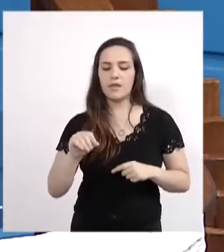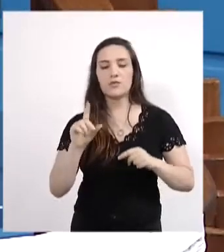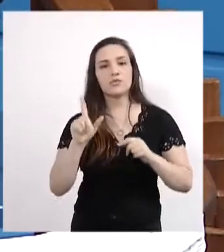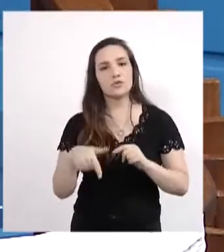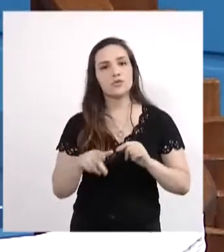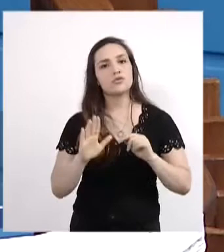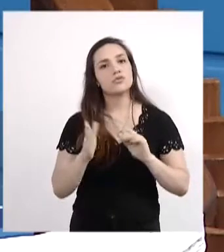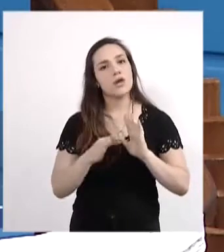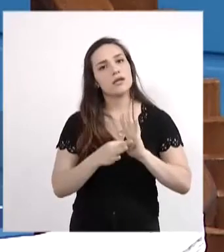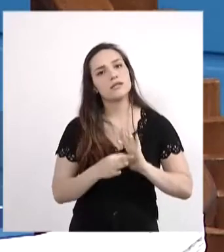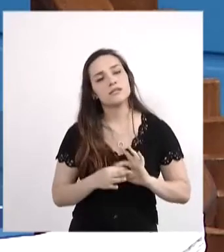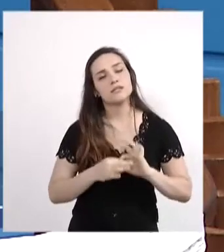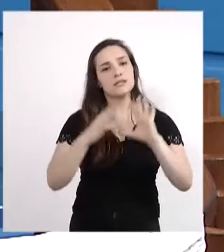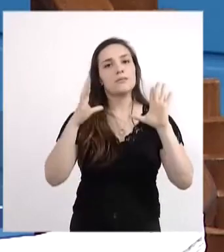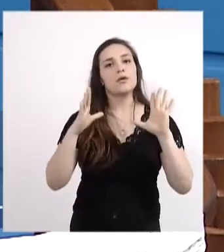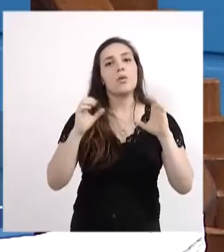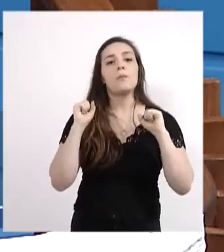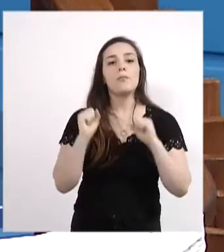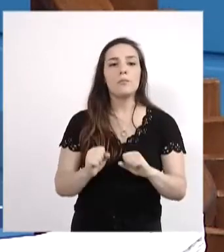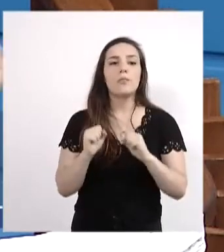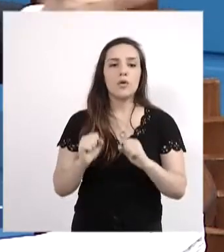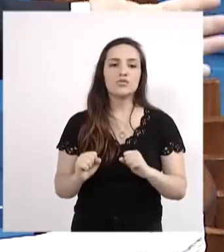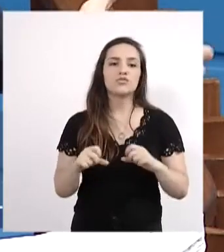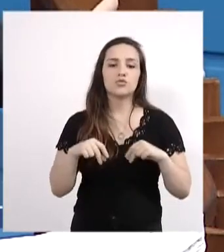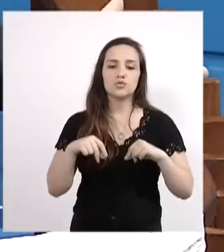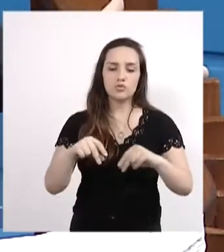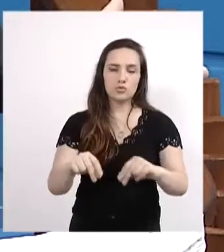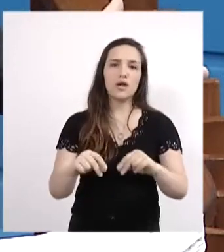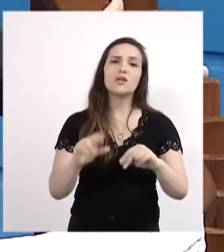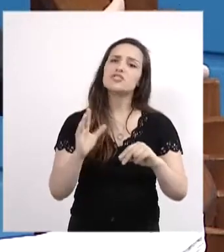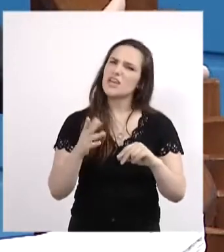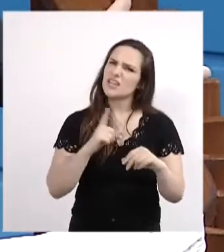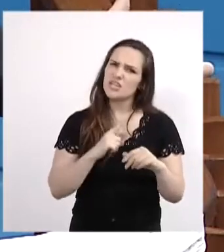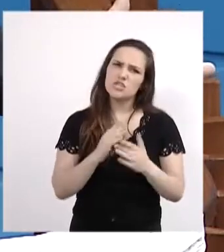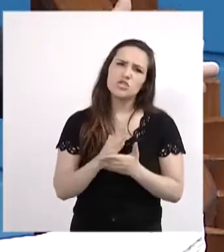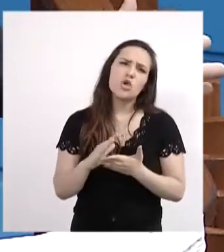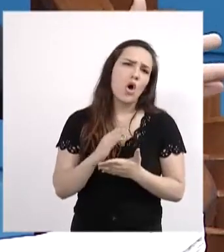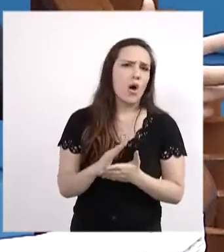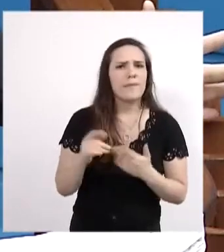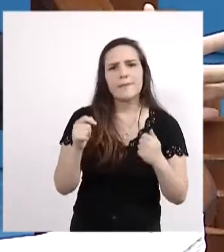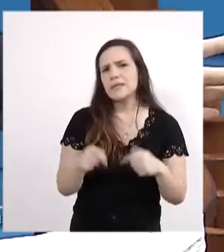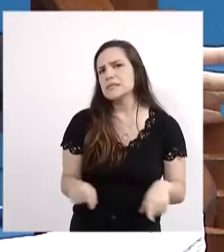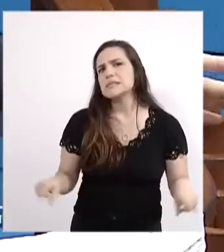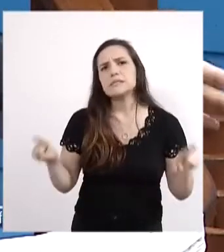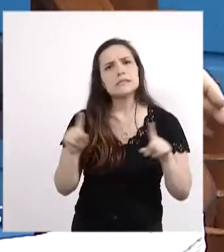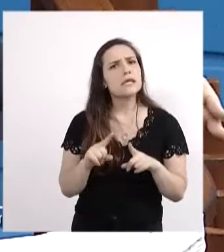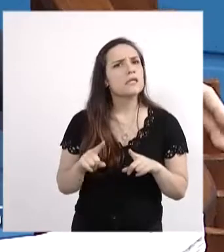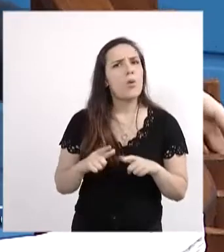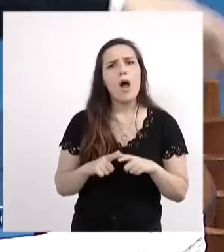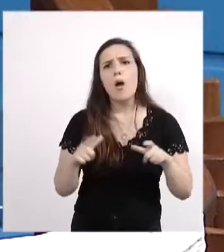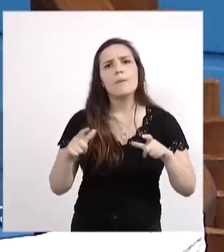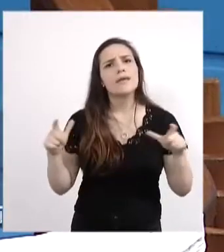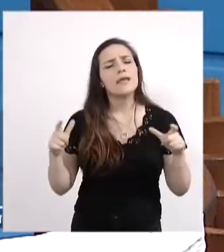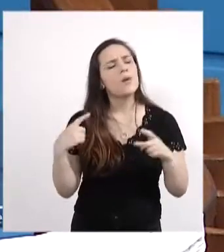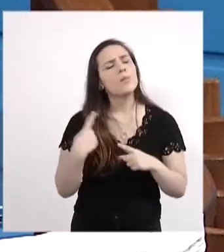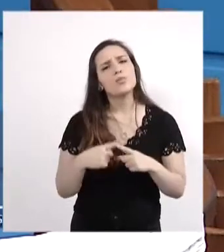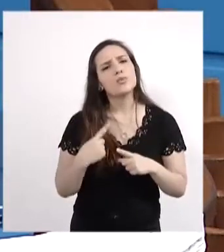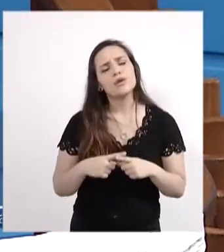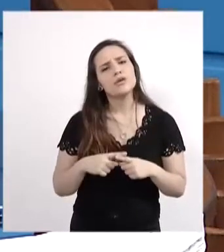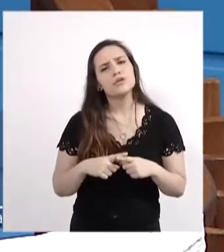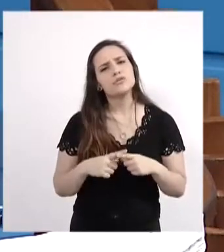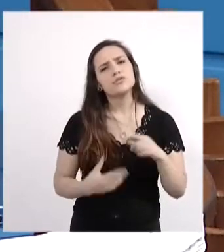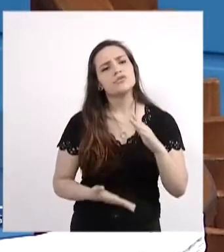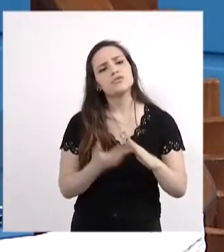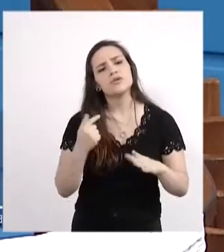área plantada hoje. Então, para quê? Para que tirar a proibição do Pantanal